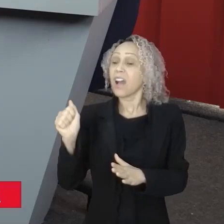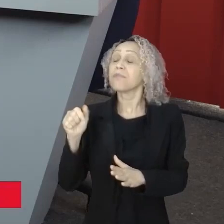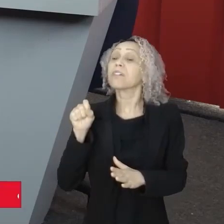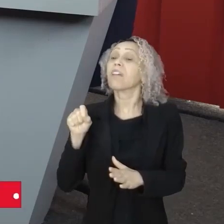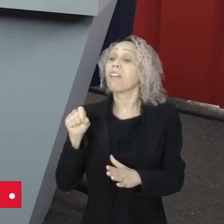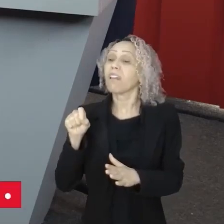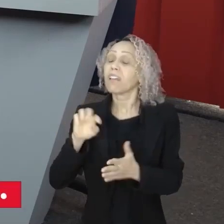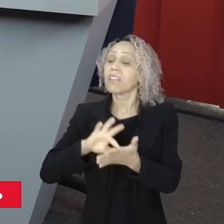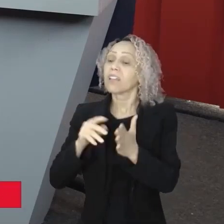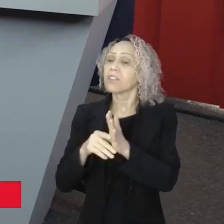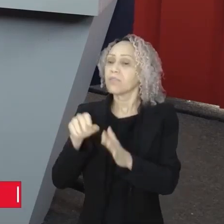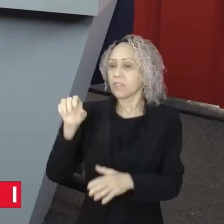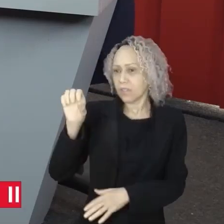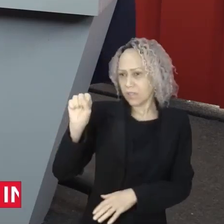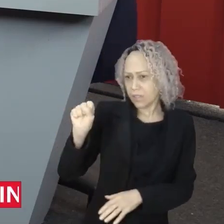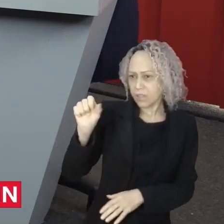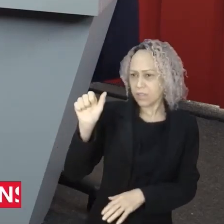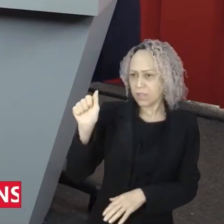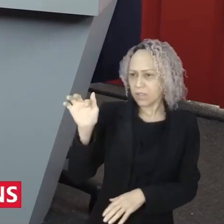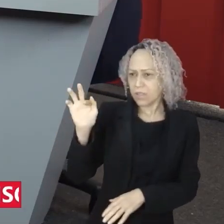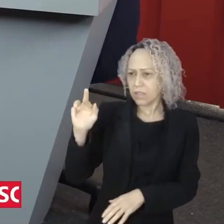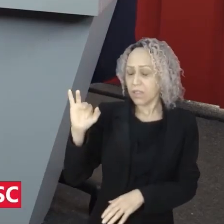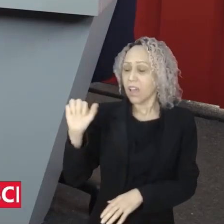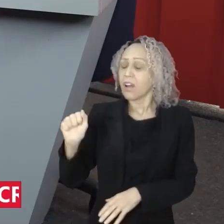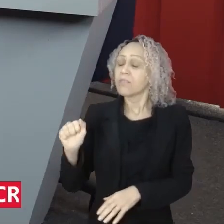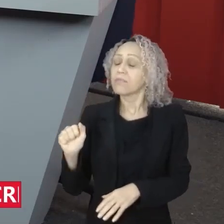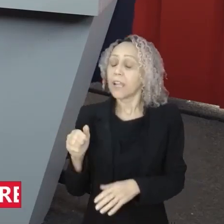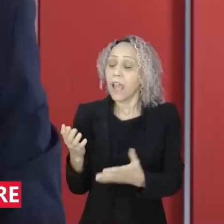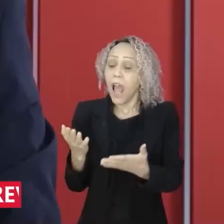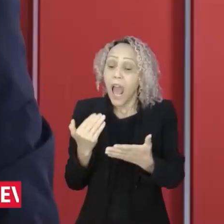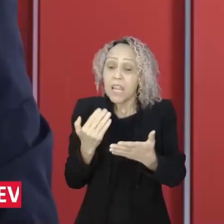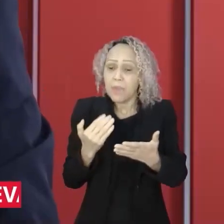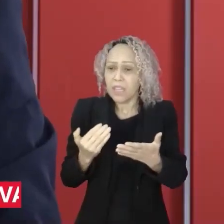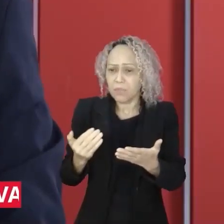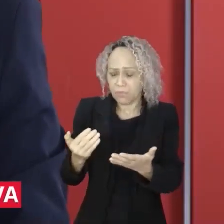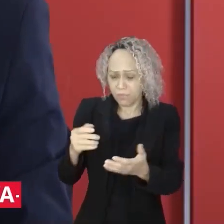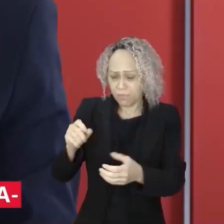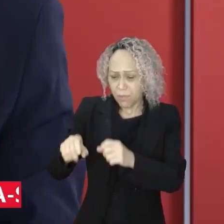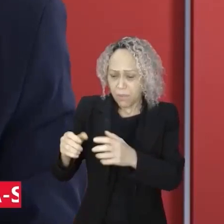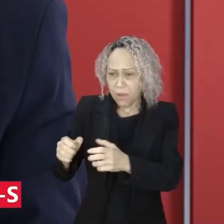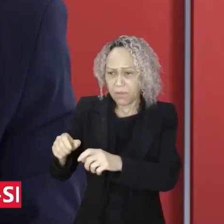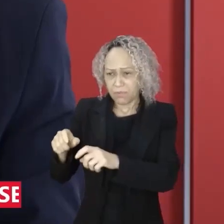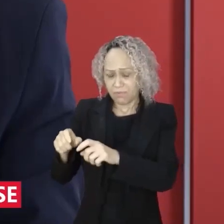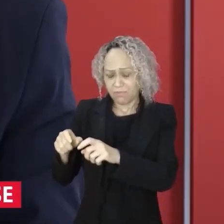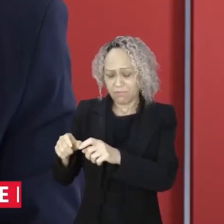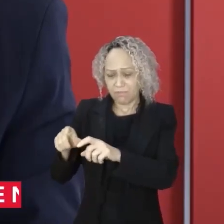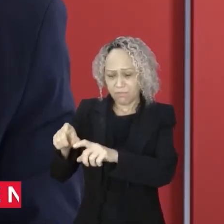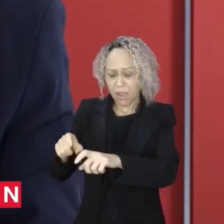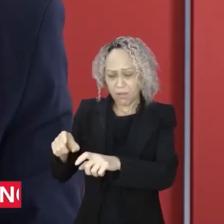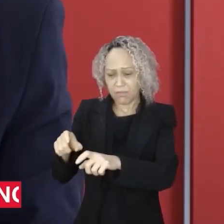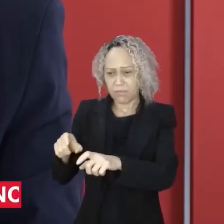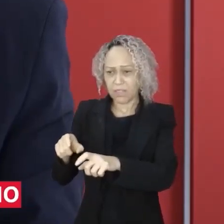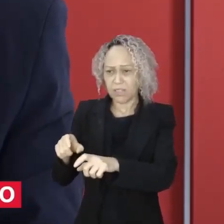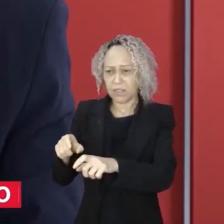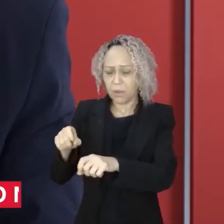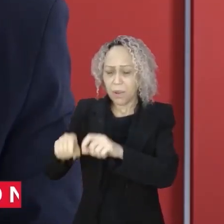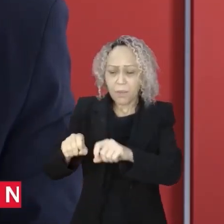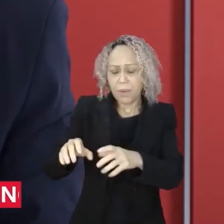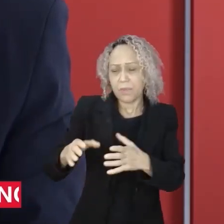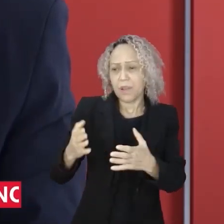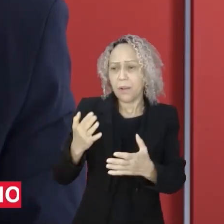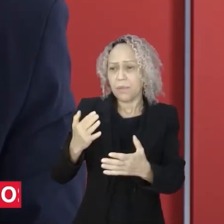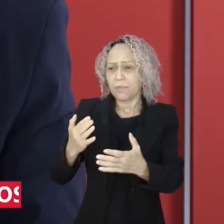segurança alimentar para o povo brasileiro. Amanda, quando a gente diz que o Lula voltou, o Brasil voltou o